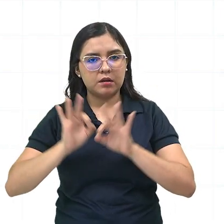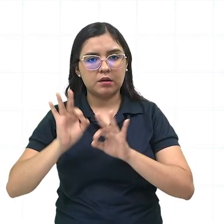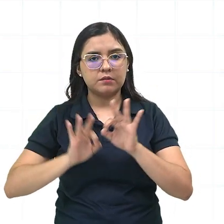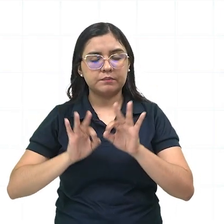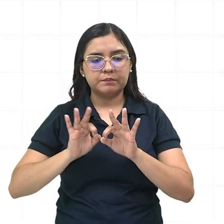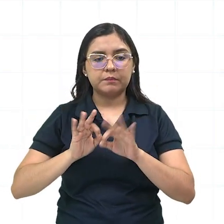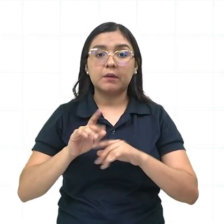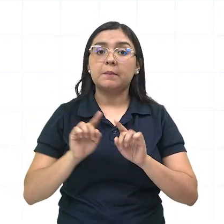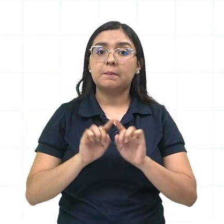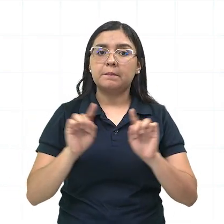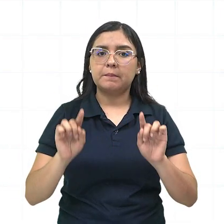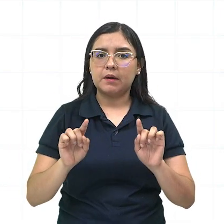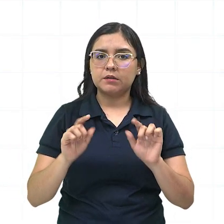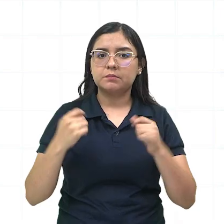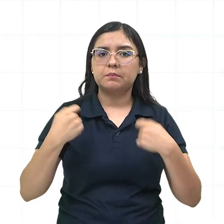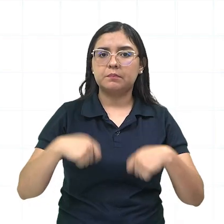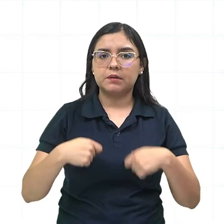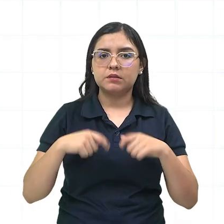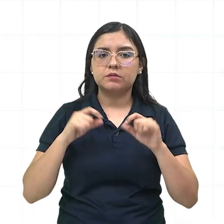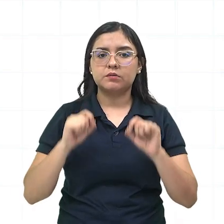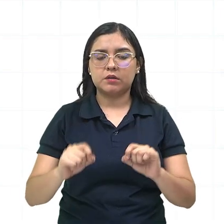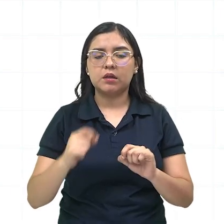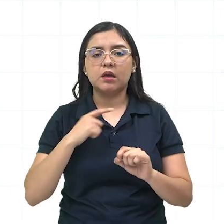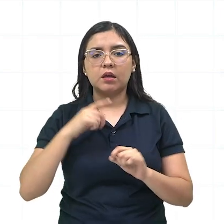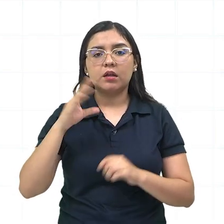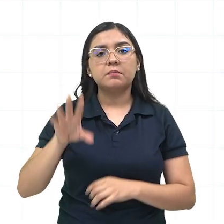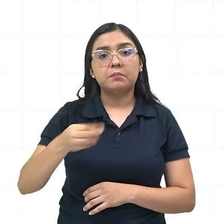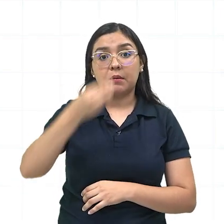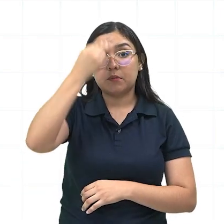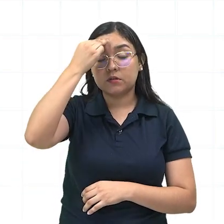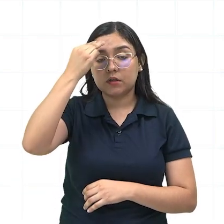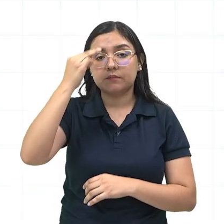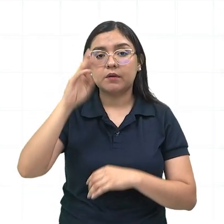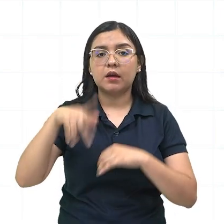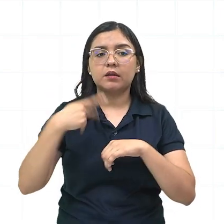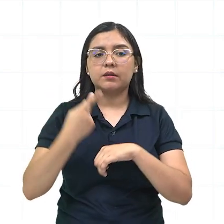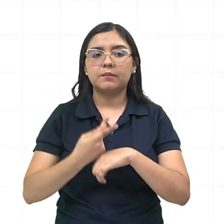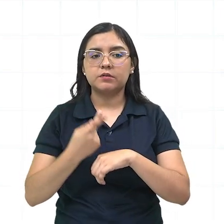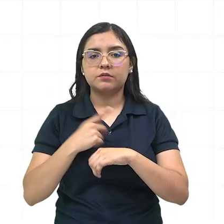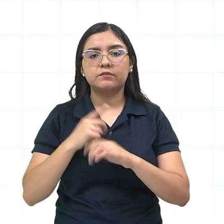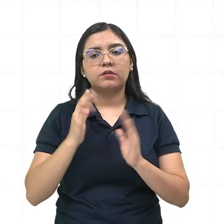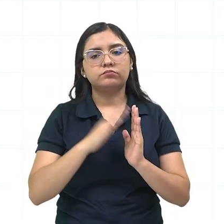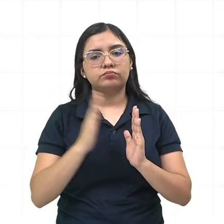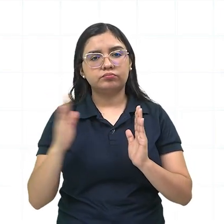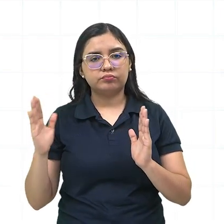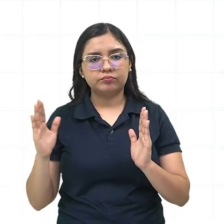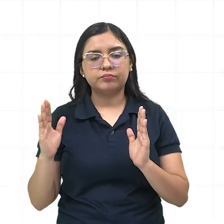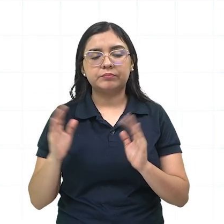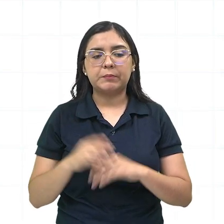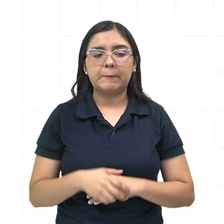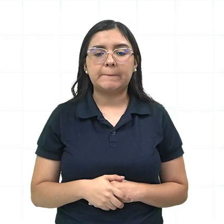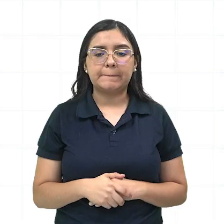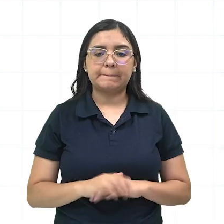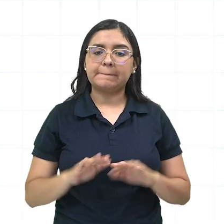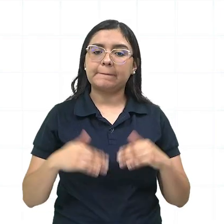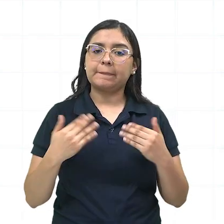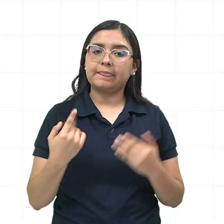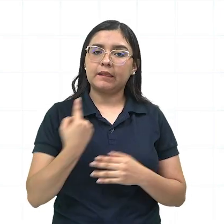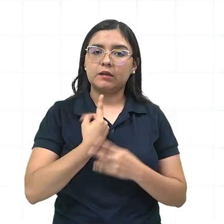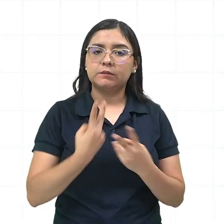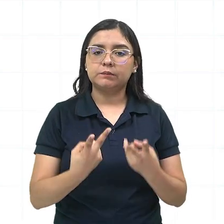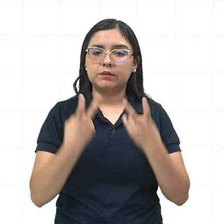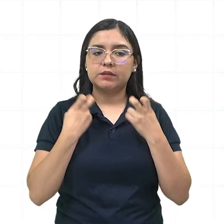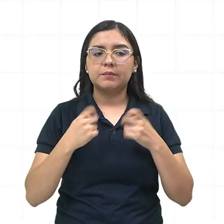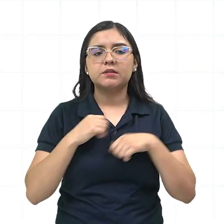escrito, mas ele precisa colocar no corpo e aí ele vai seguindo essa fala. Então, a gente percebe